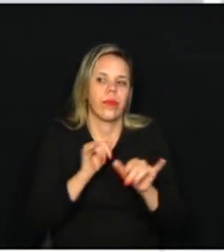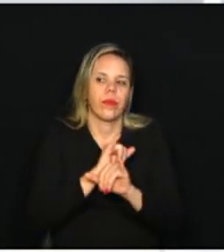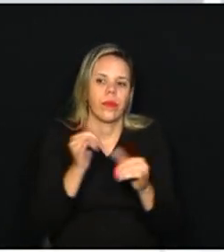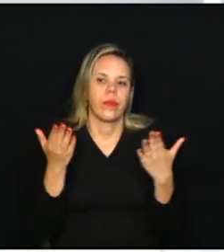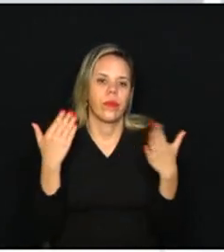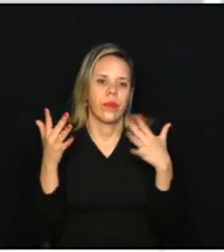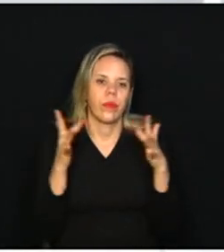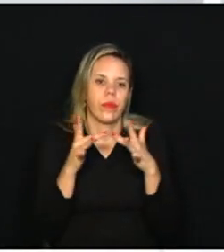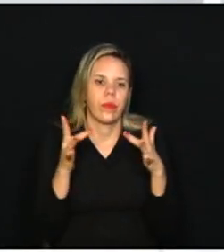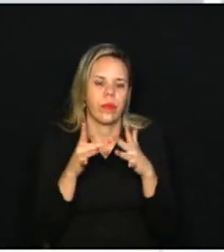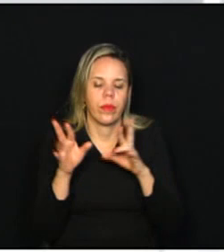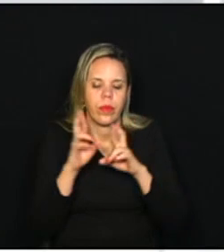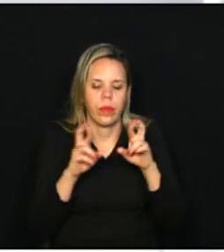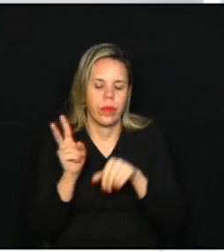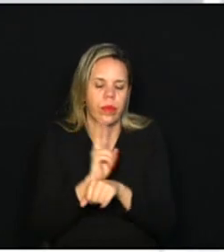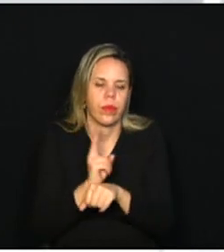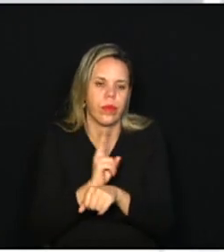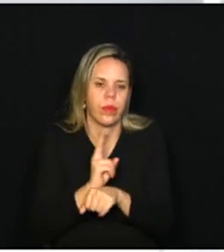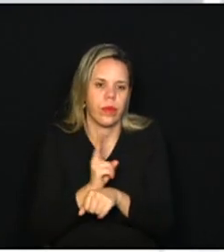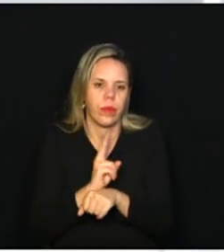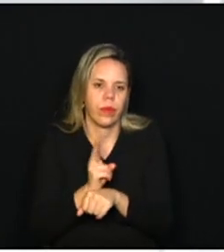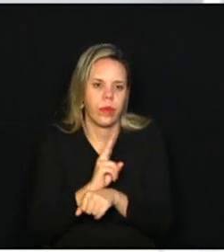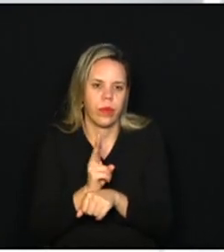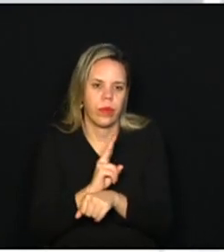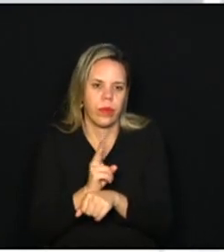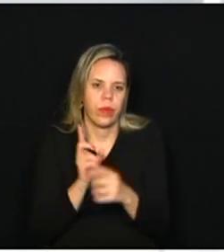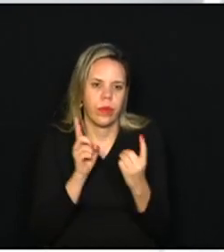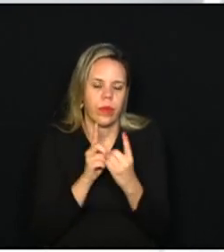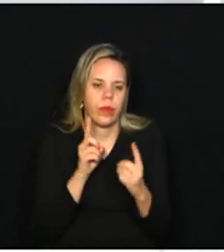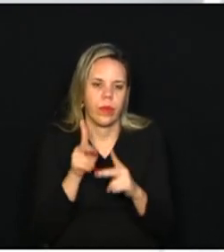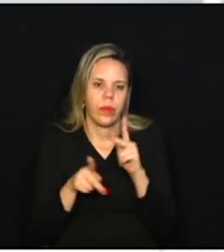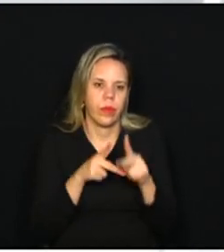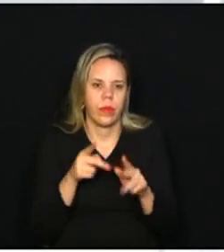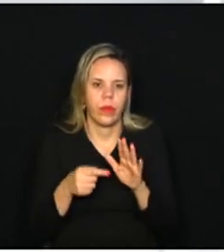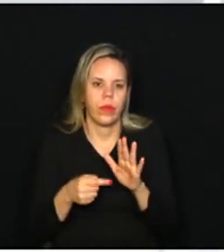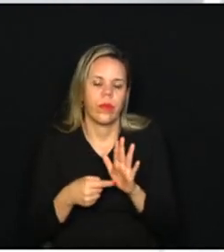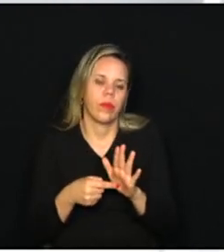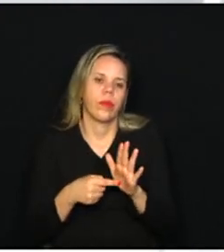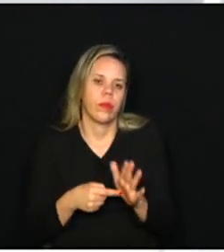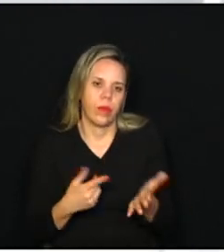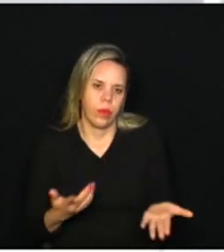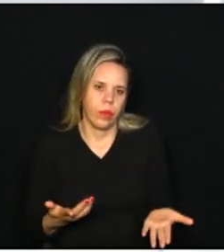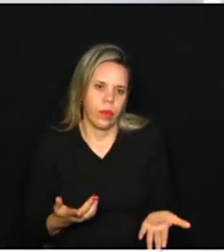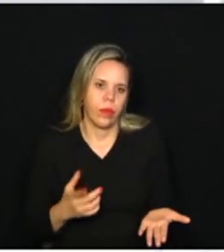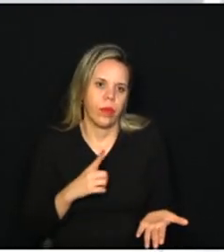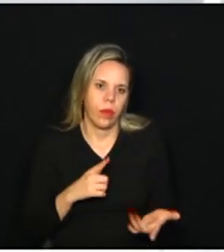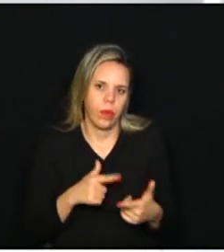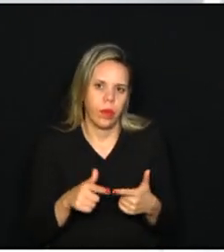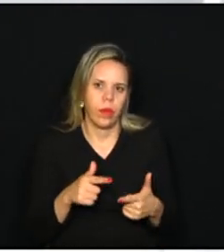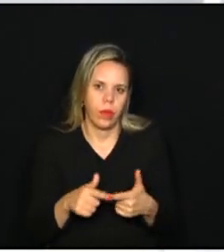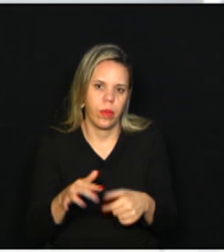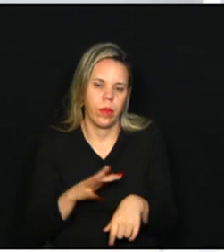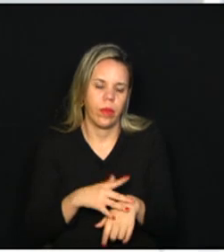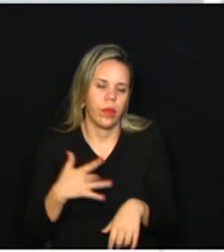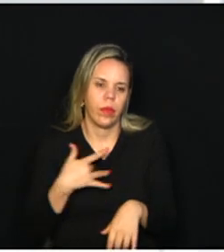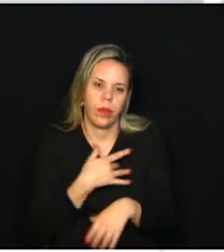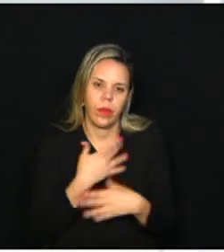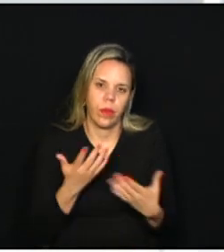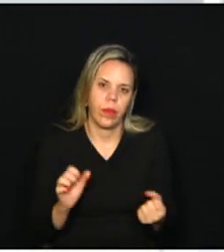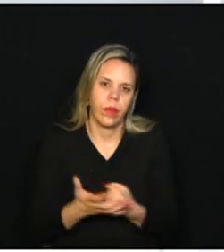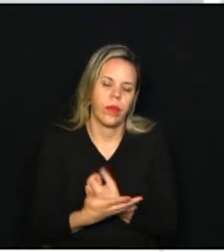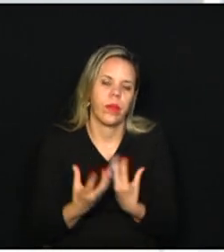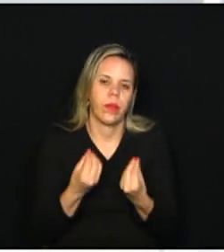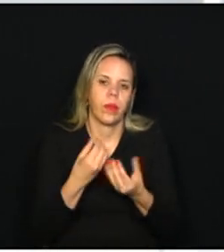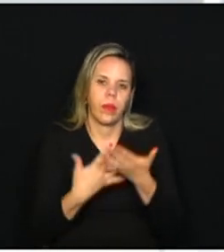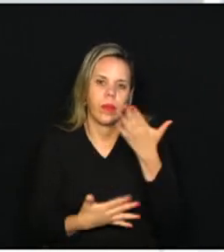está monitorando, rastreando, atendendo os sintomáticos, então são muitas coisas, né? Quando faz